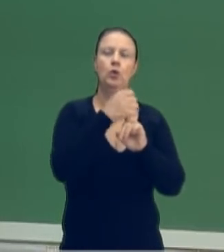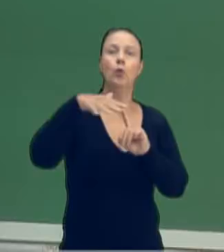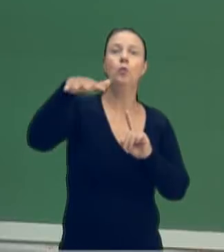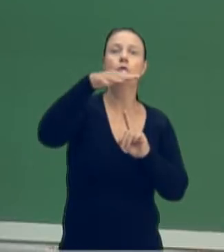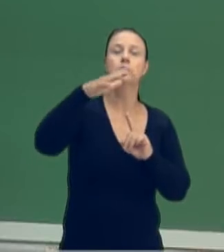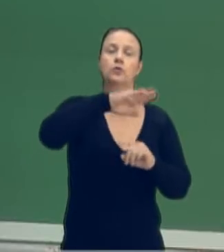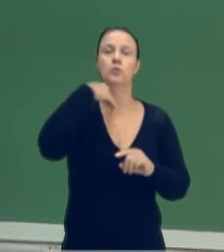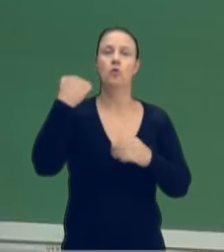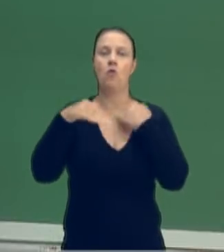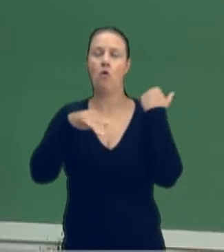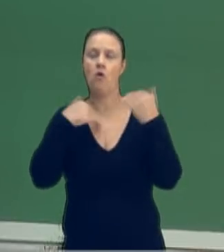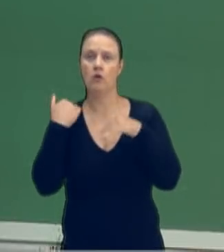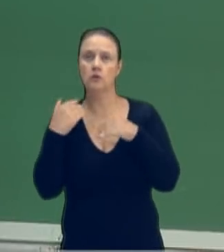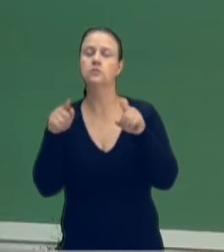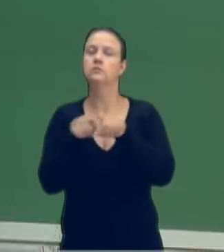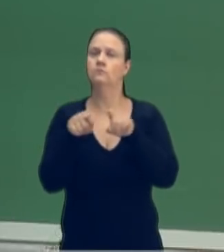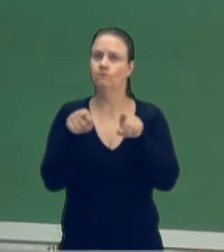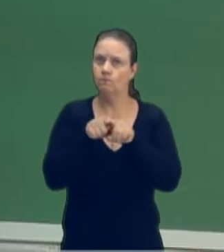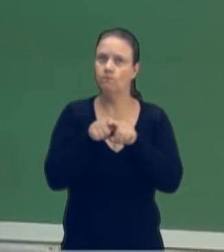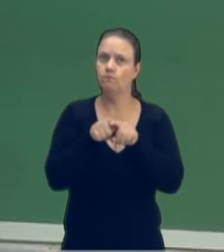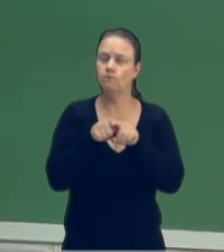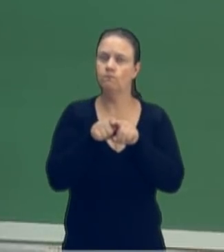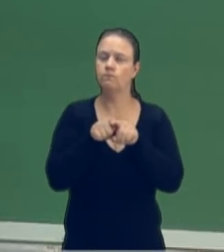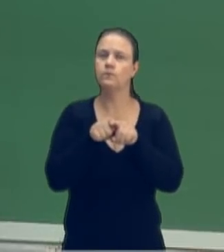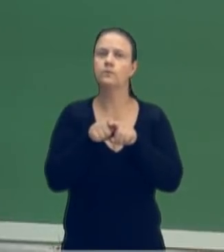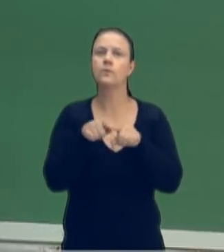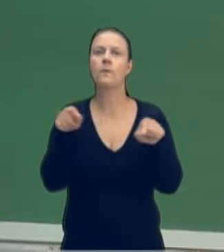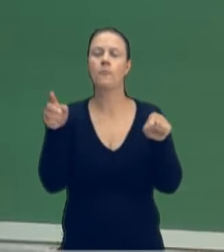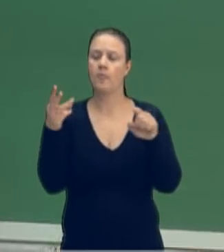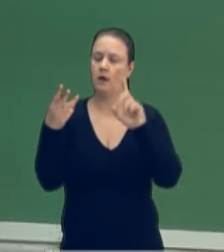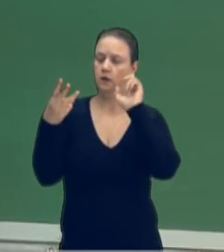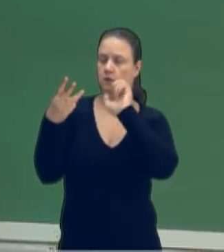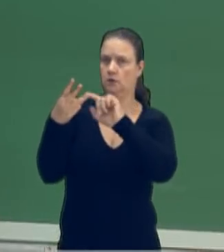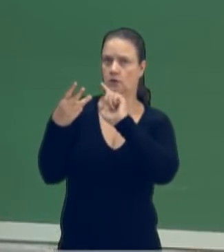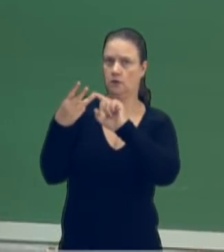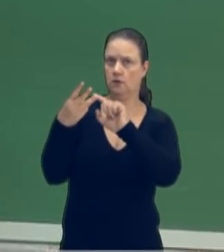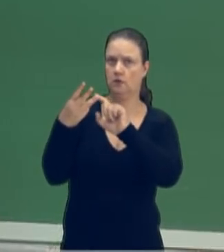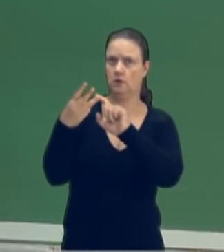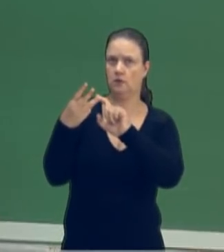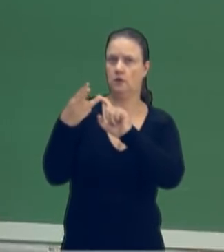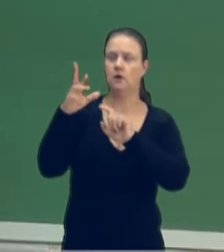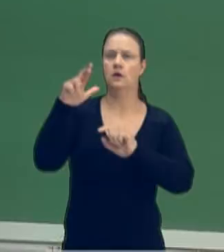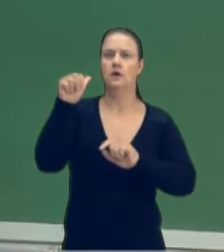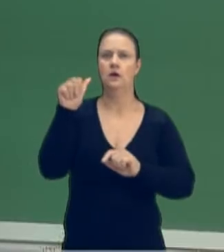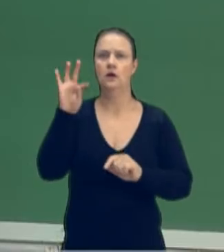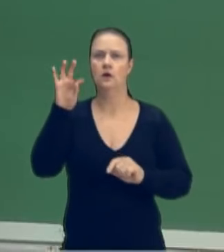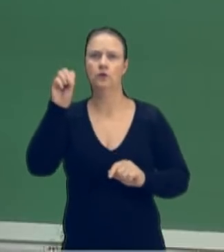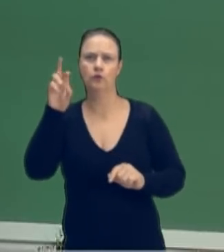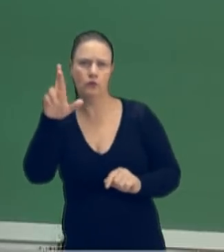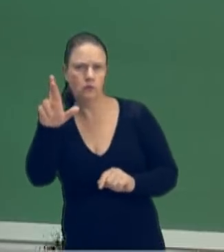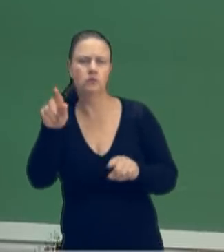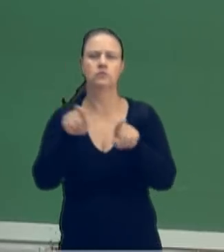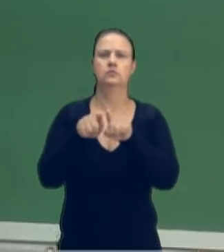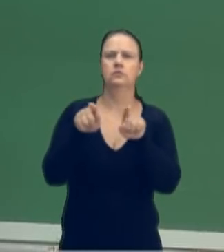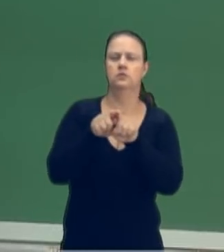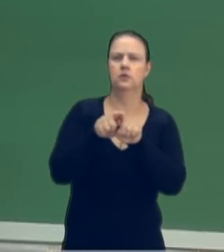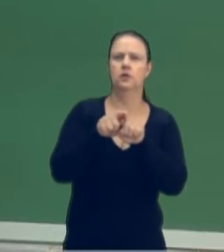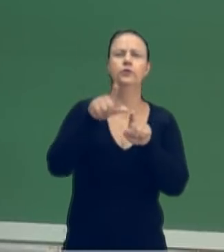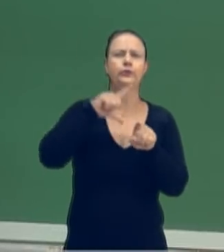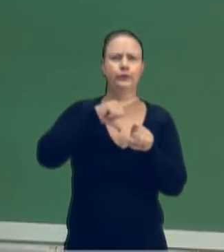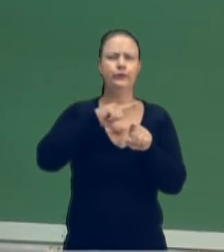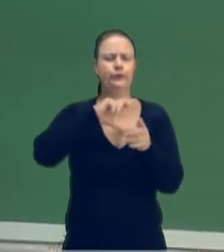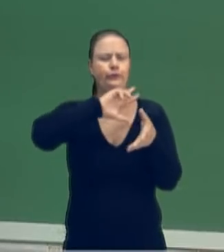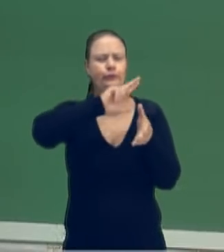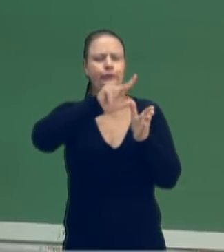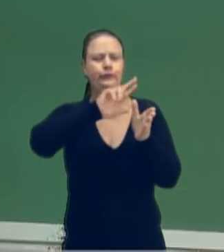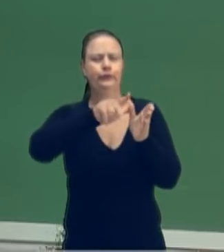próximos da camada popular, né, relacionados à questão de amor, como a deusa Hathor, ou alguns deuses mais